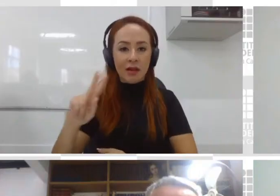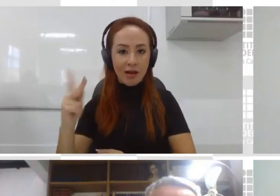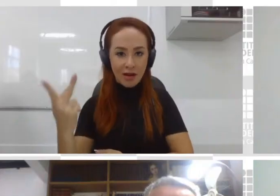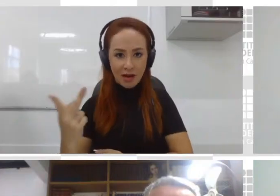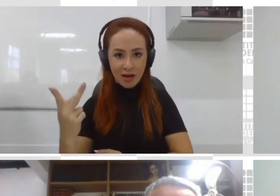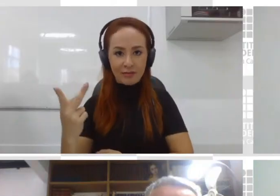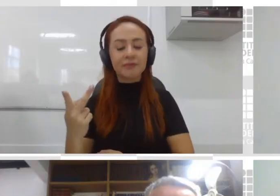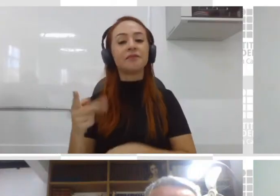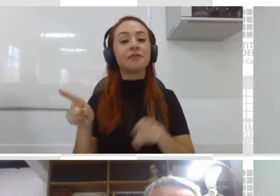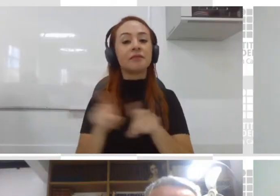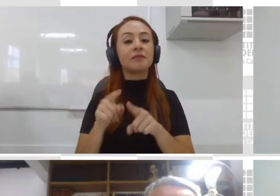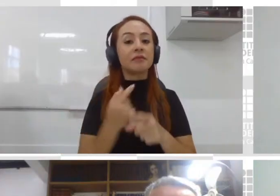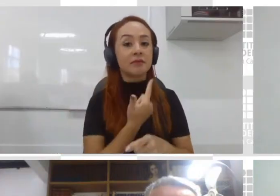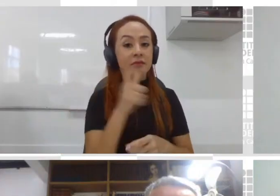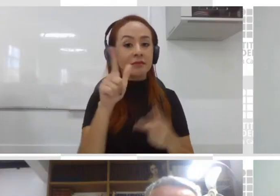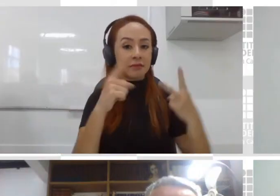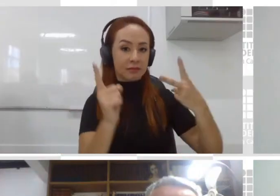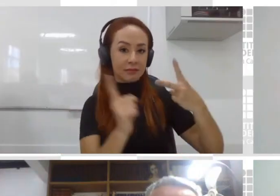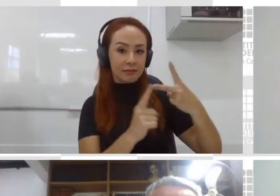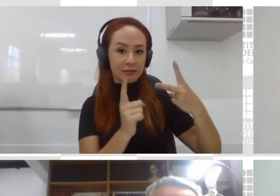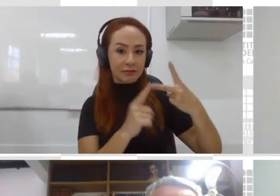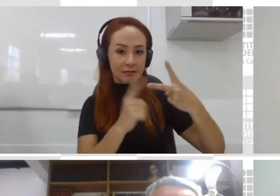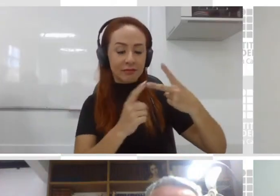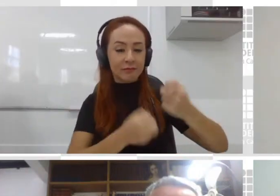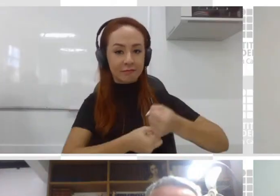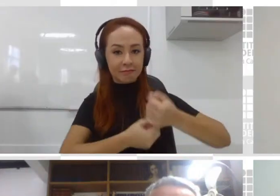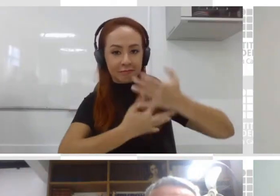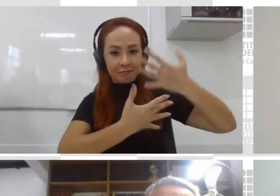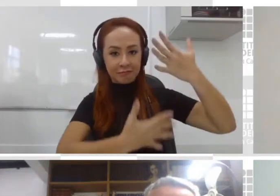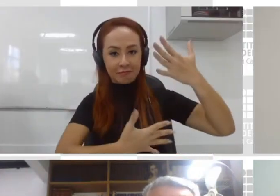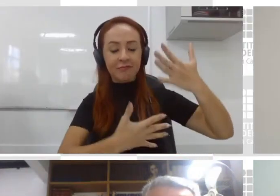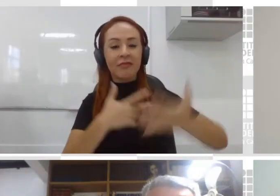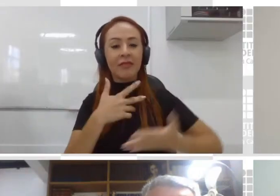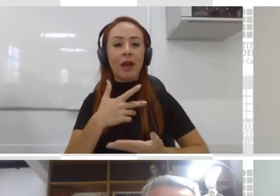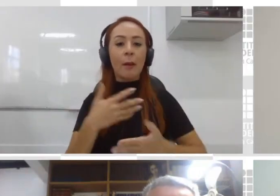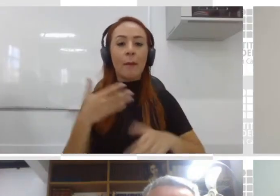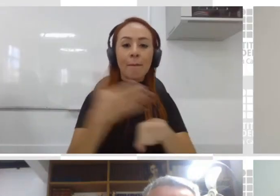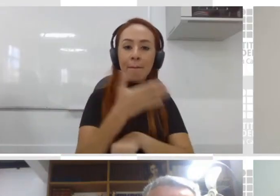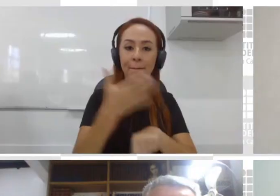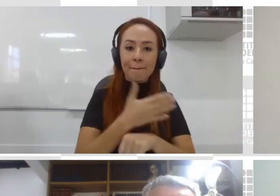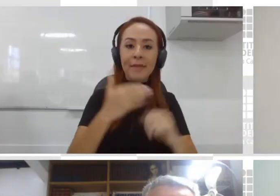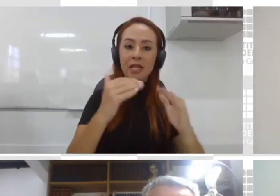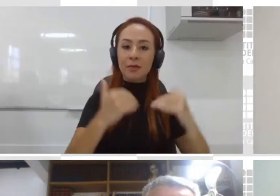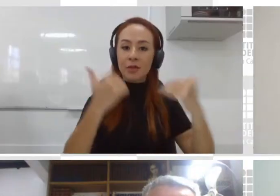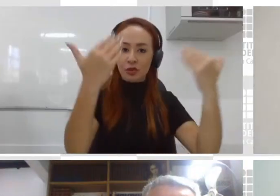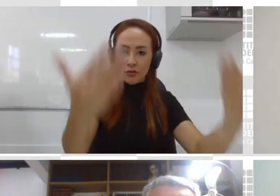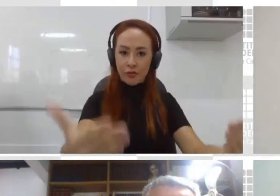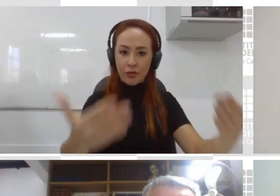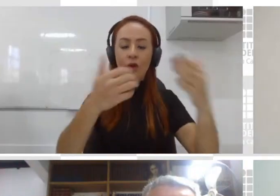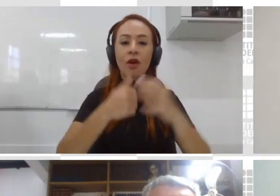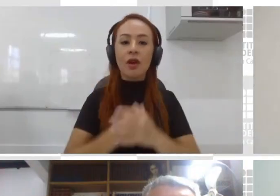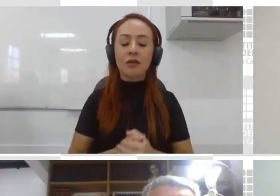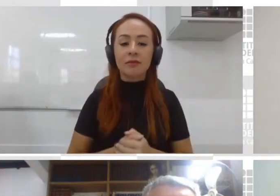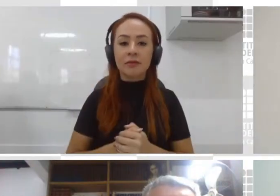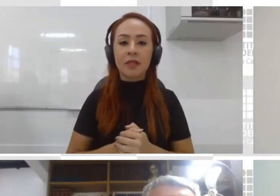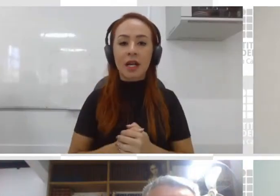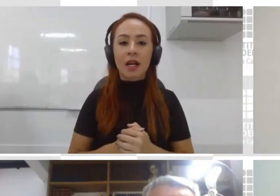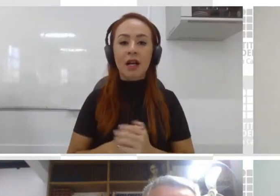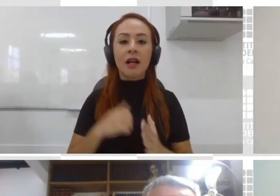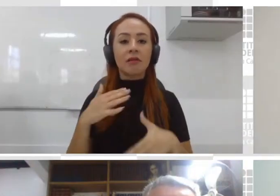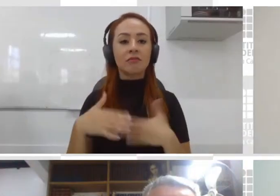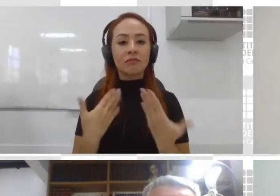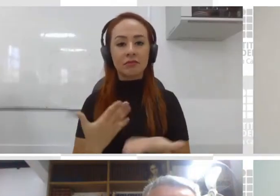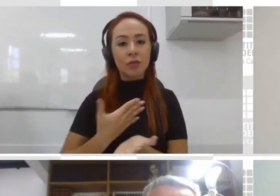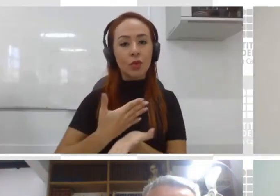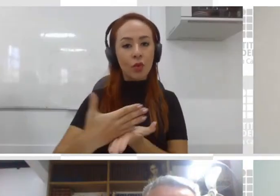também, teremos também, professor, participantes externos. Quando começamos a divulgar essa